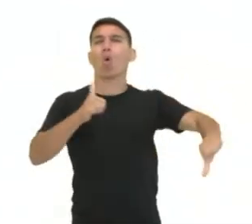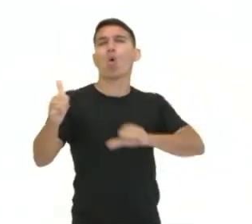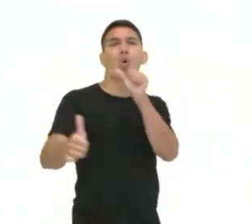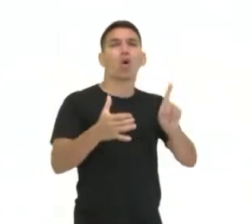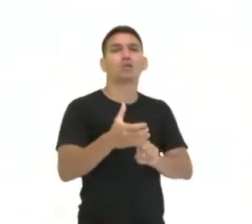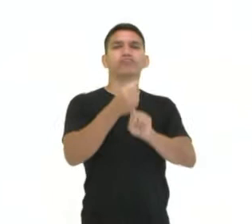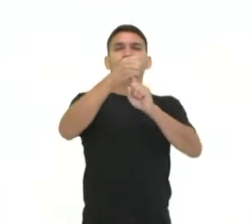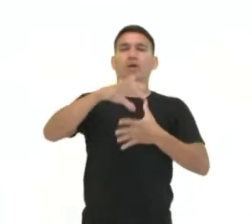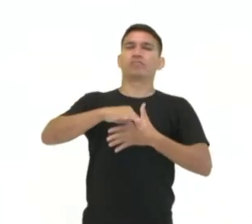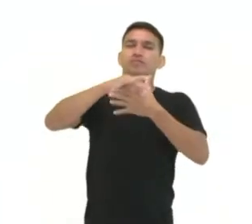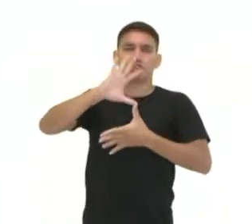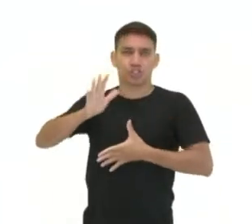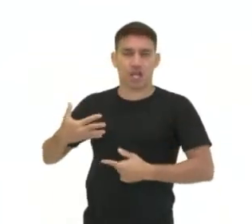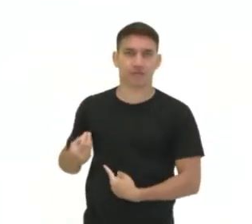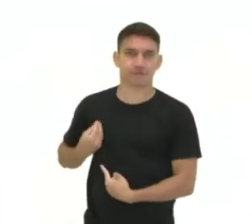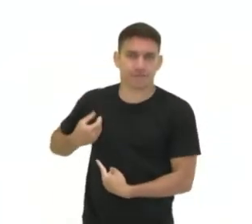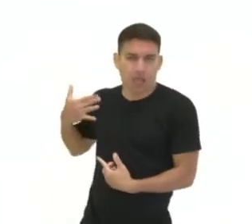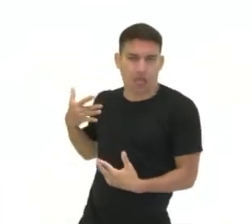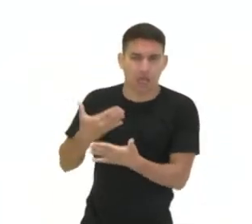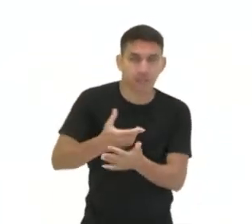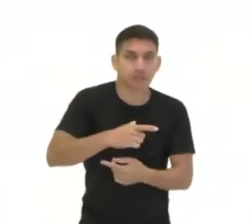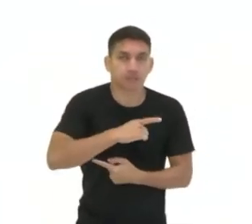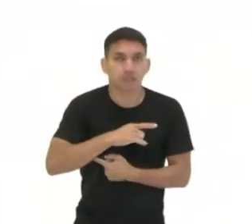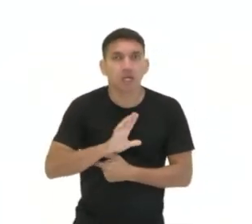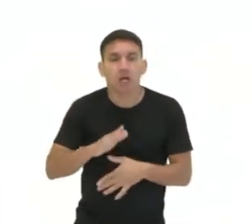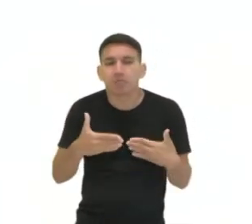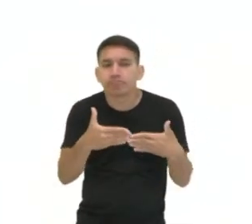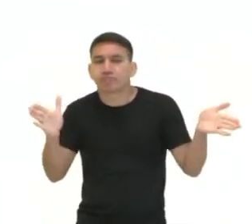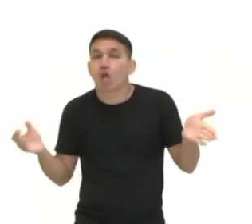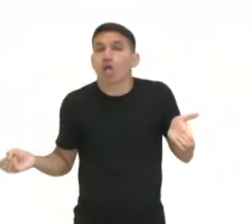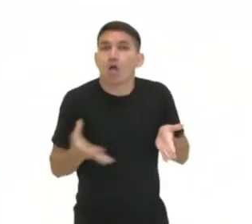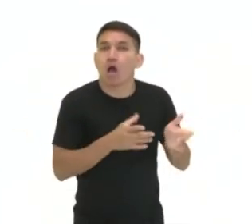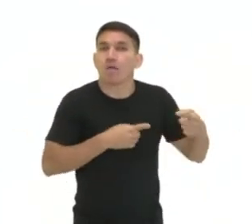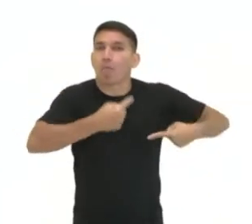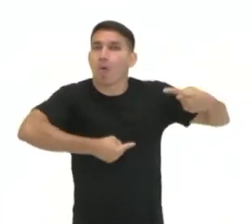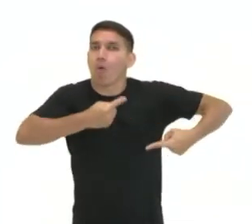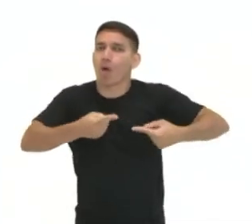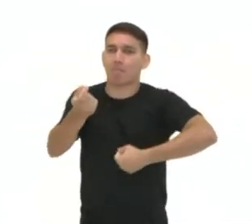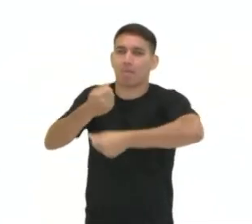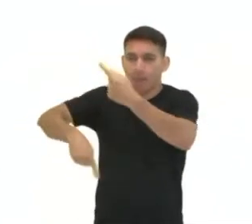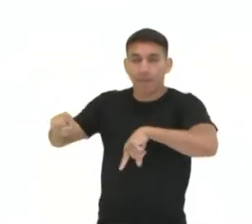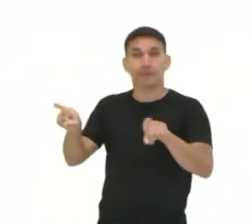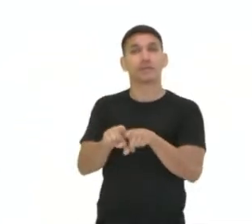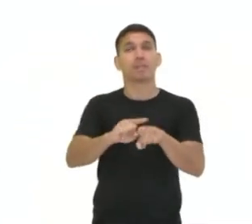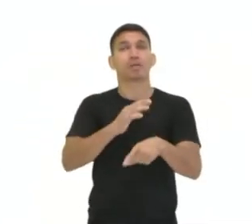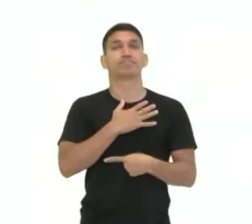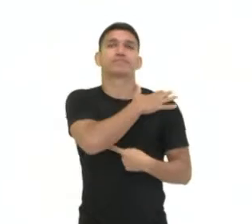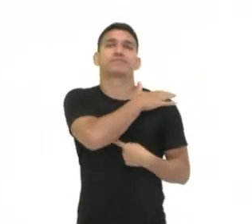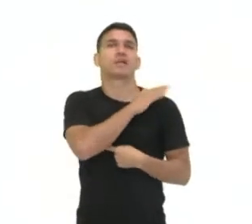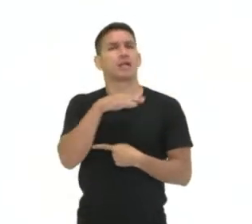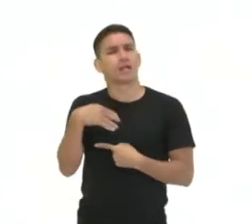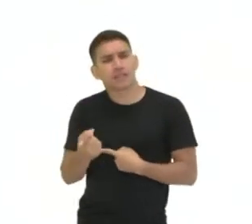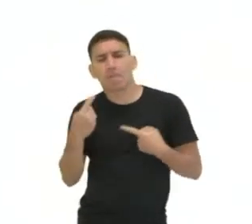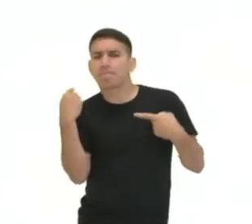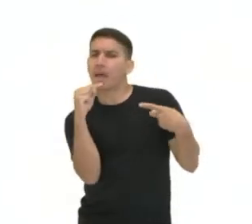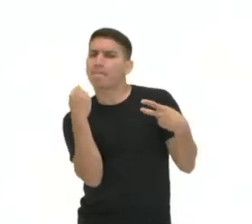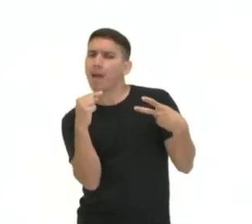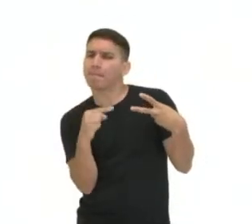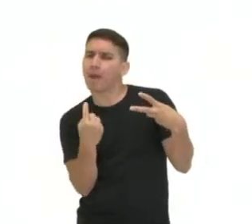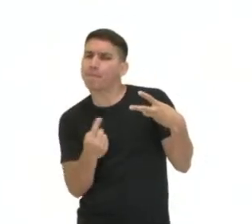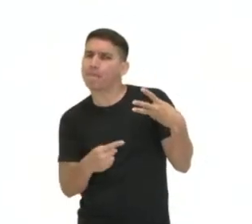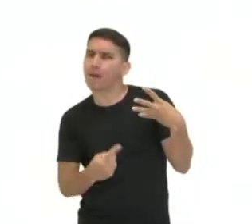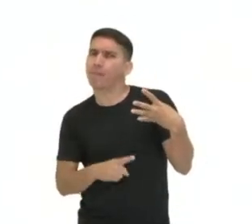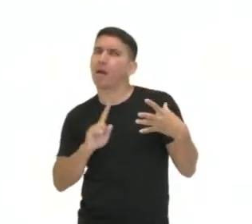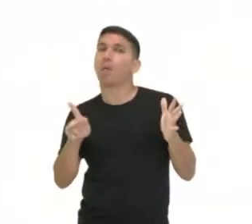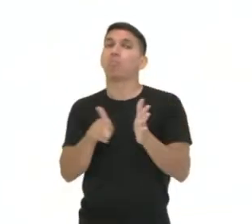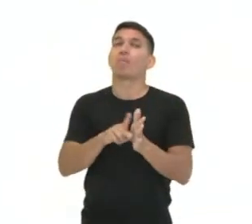até então existente, abrindo caminho para uma nova política econômica e militar, com evidentes implicações no